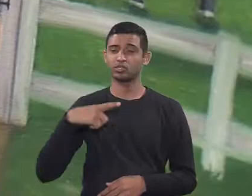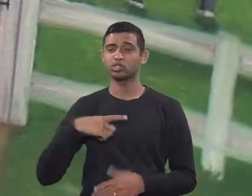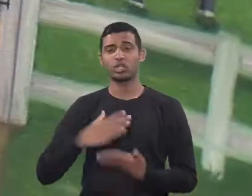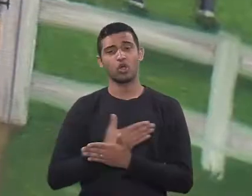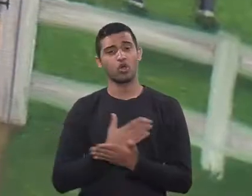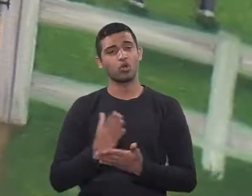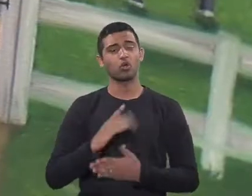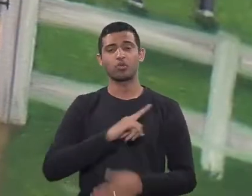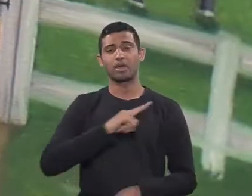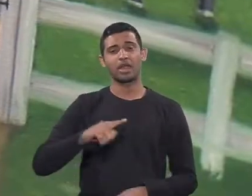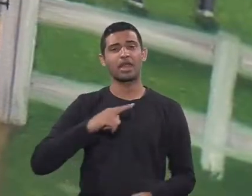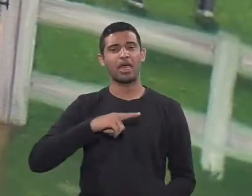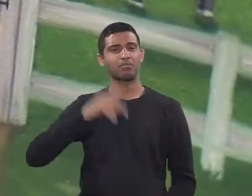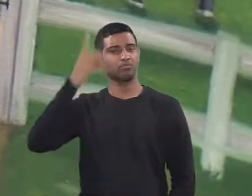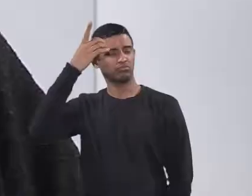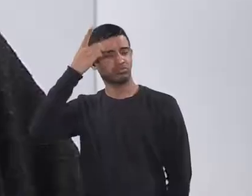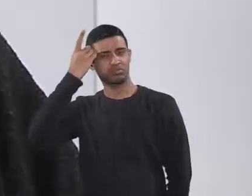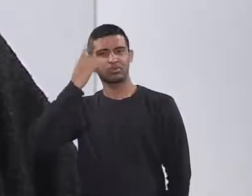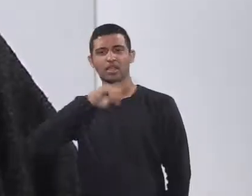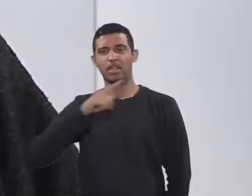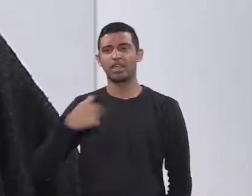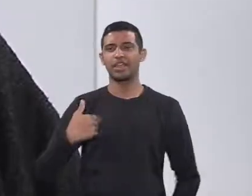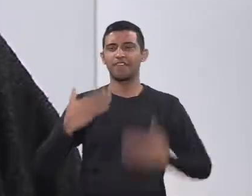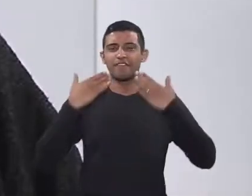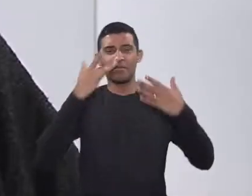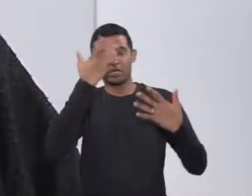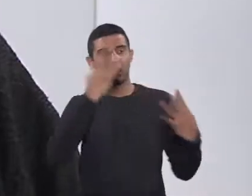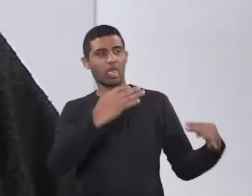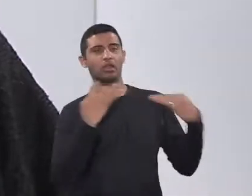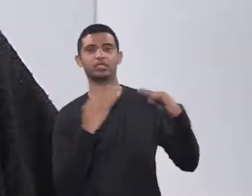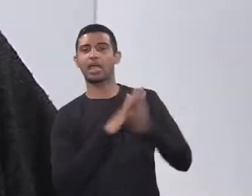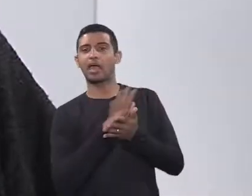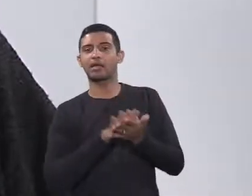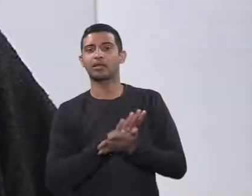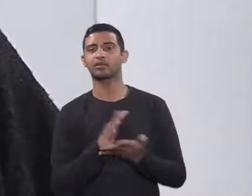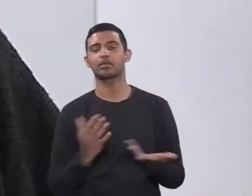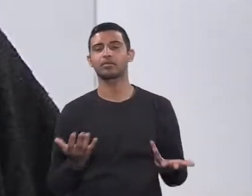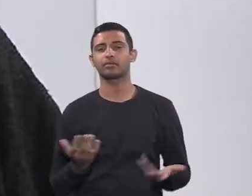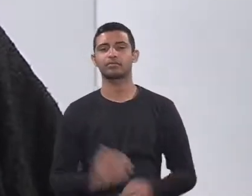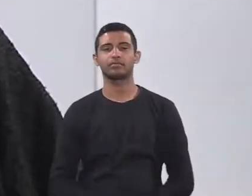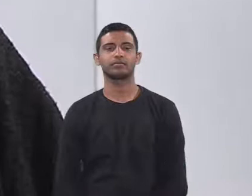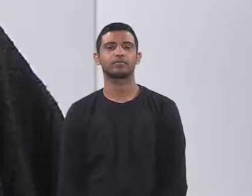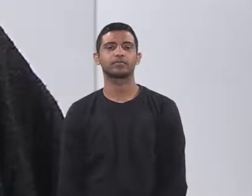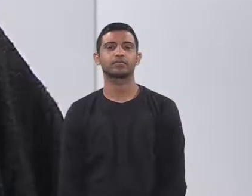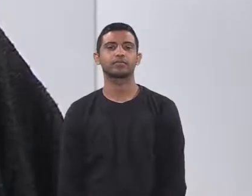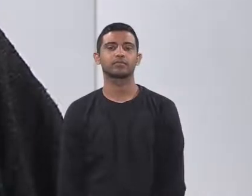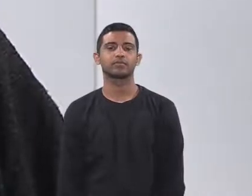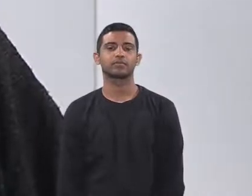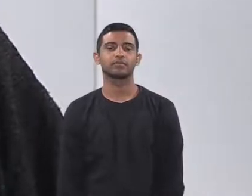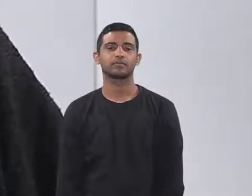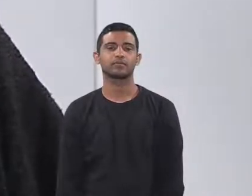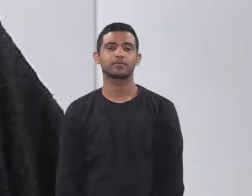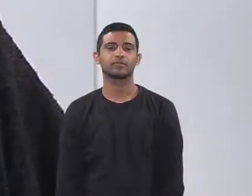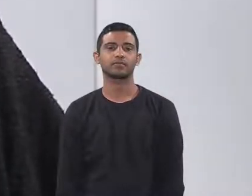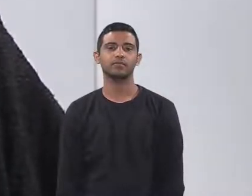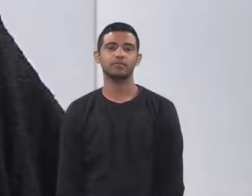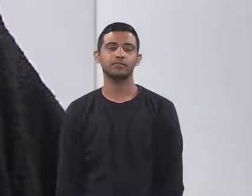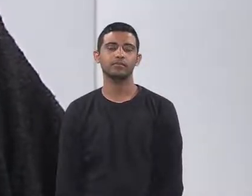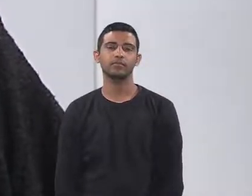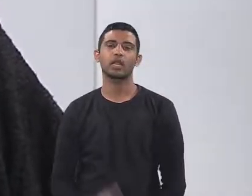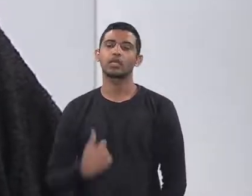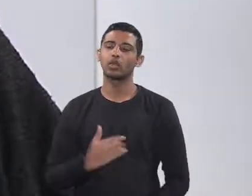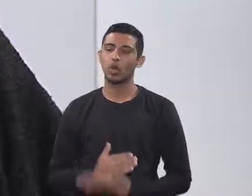ficavam escondidas, elas não apareciam socialmente. Eu comecei a